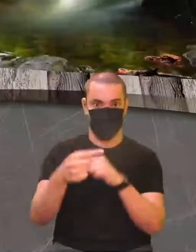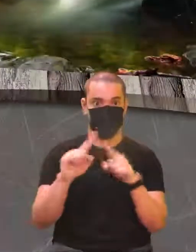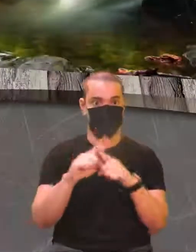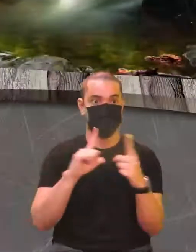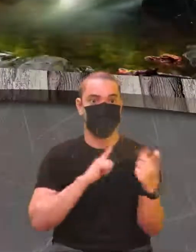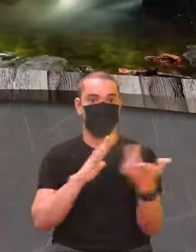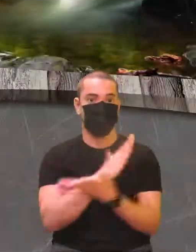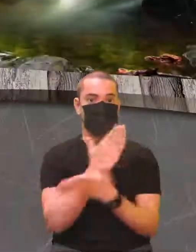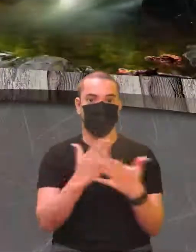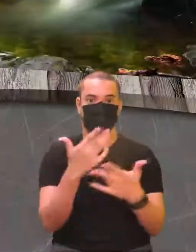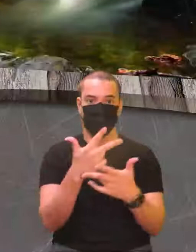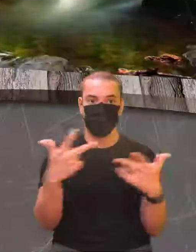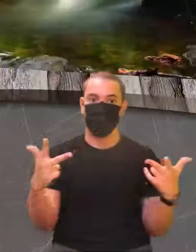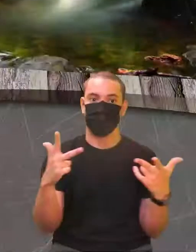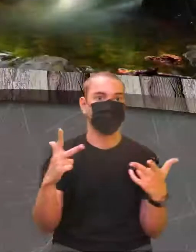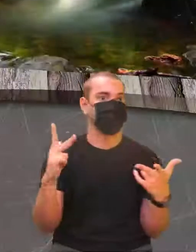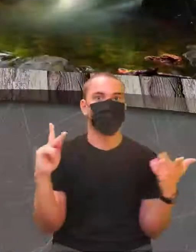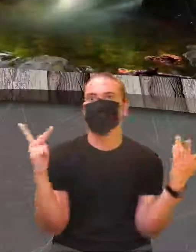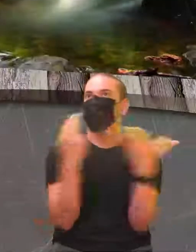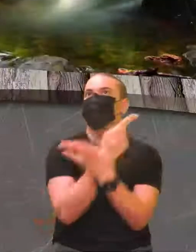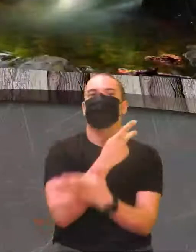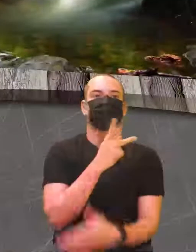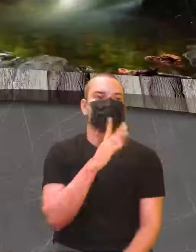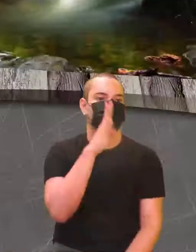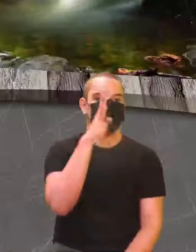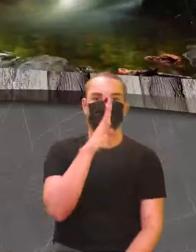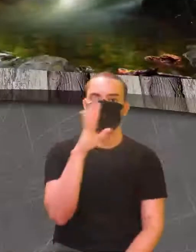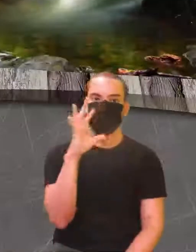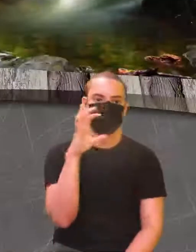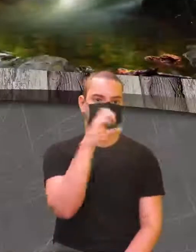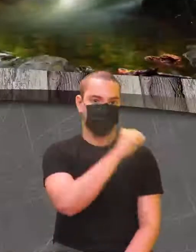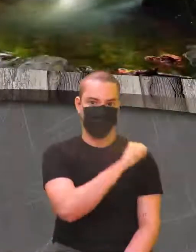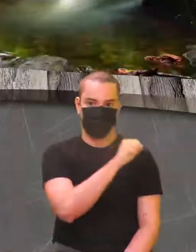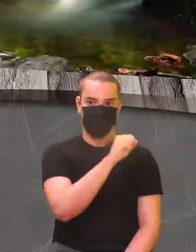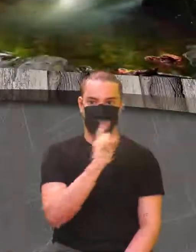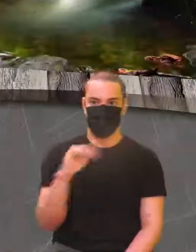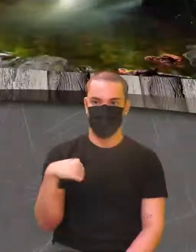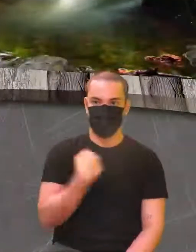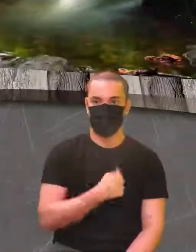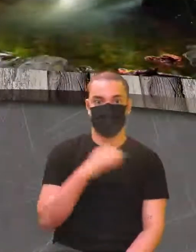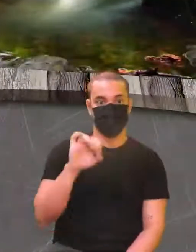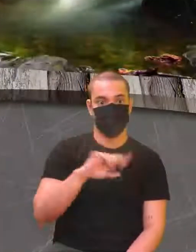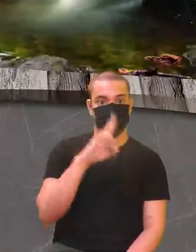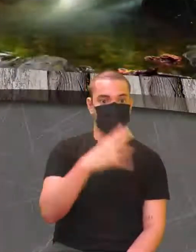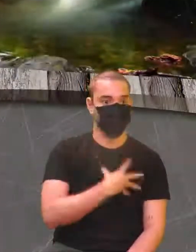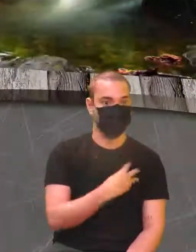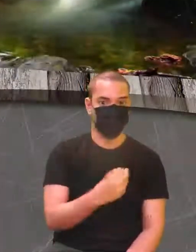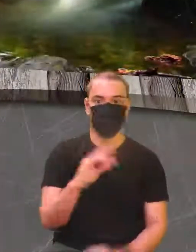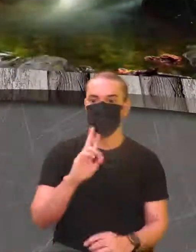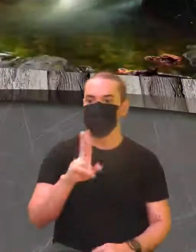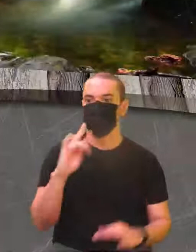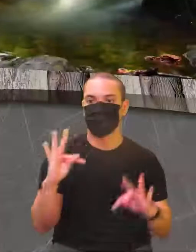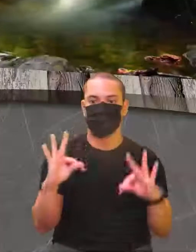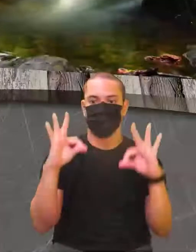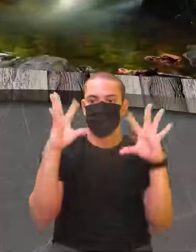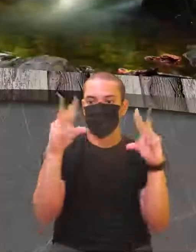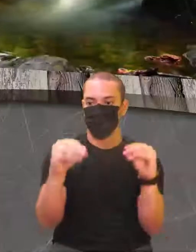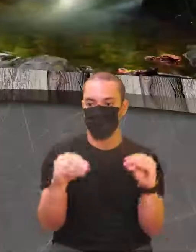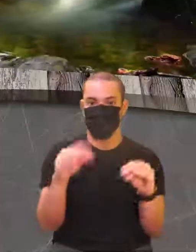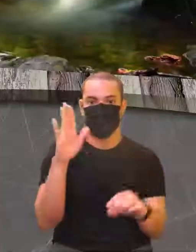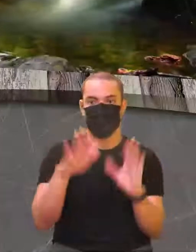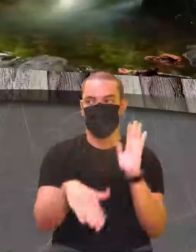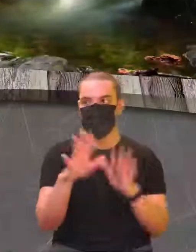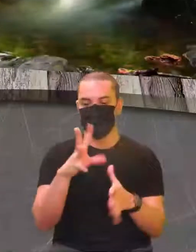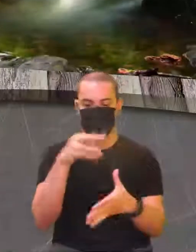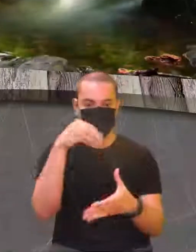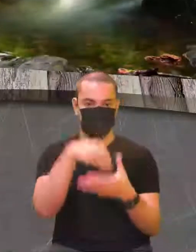coisas que acontecem aleatoriamente por acidente. Exatamente. Na gente ou num filho nosso. Nem tudo. Fatores externos, ambientais. Exatamente, fatores né?